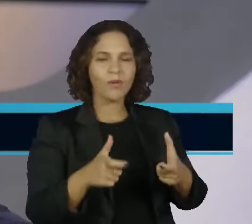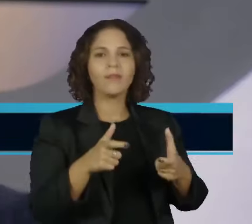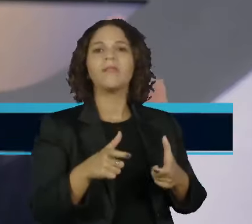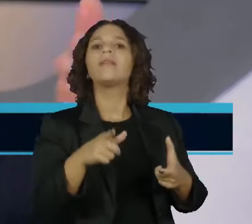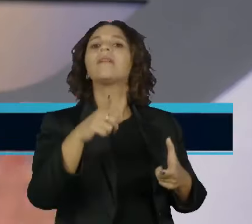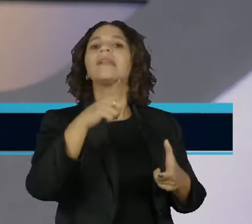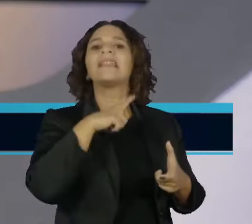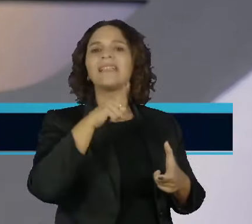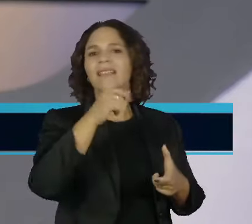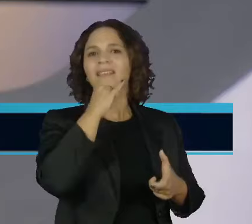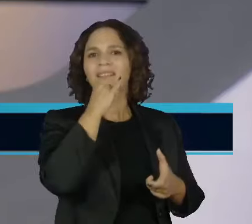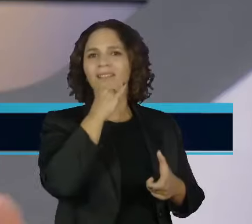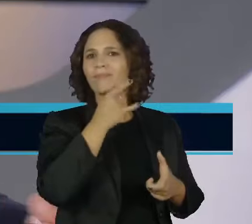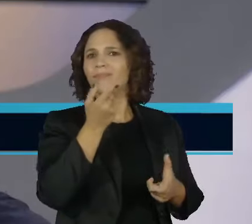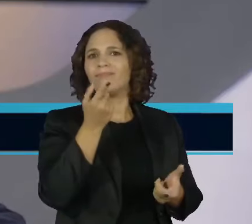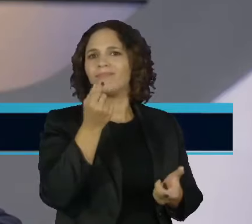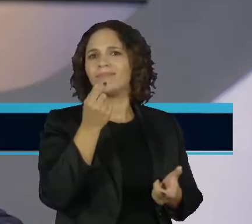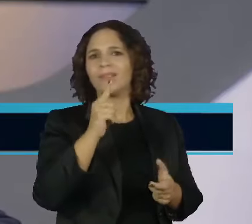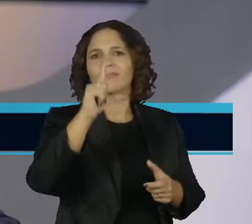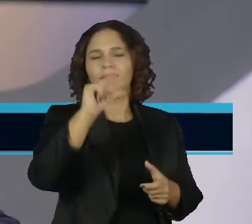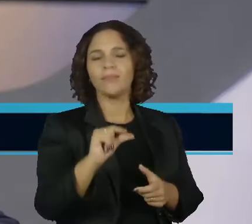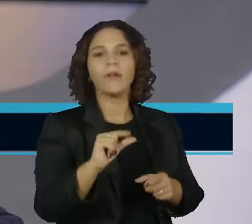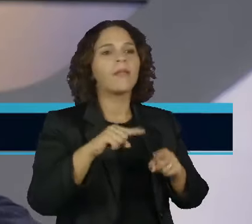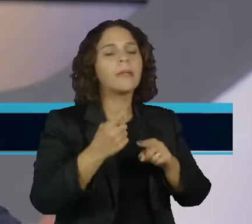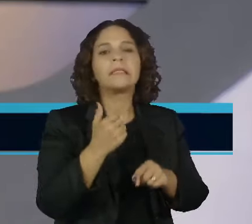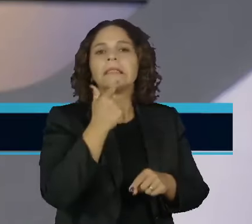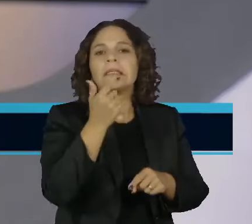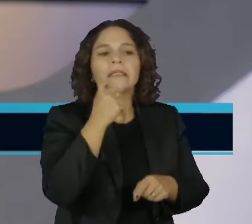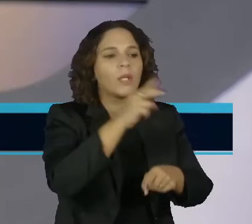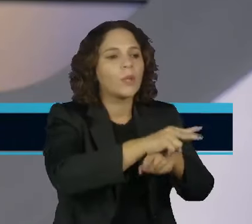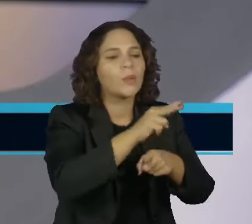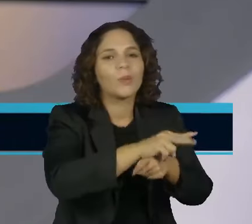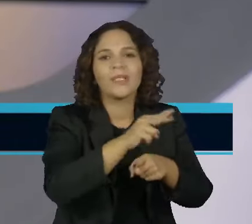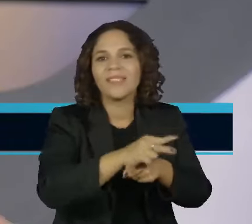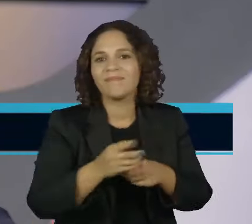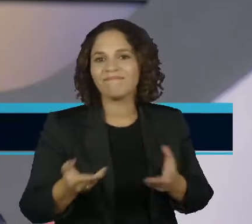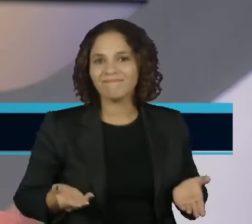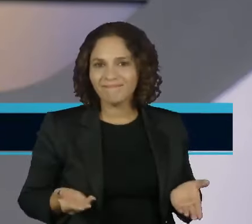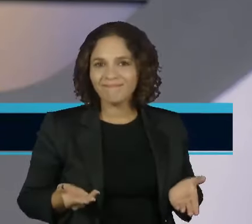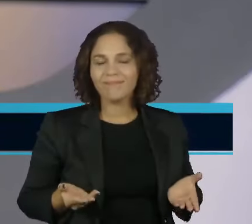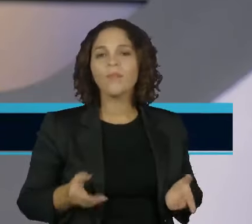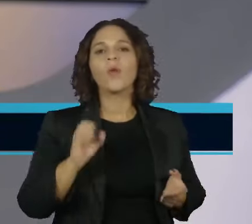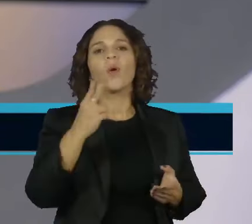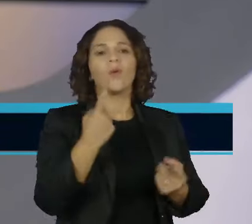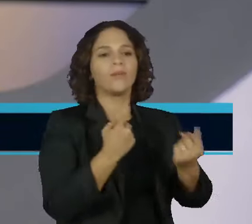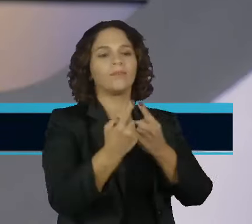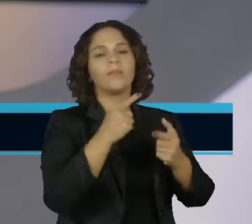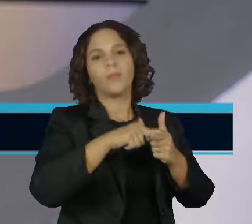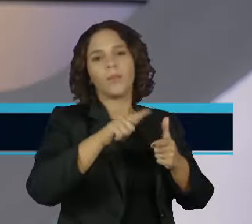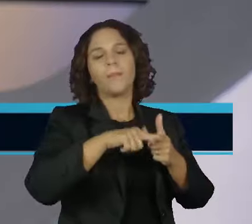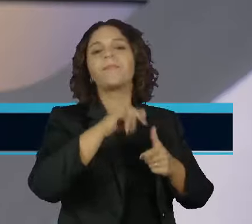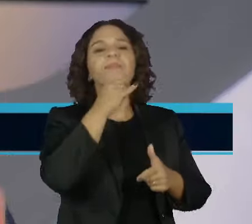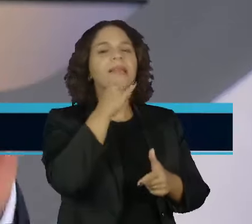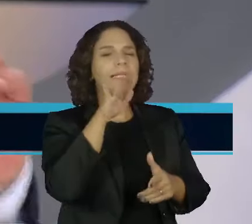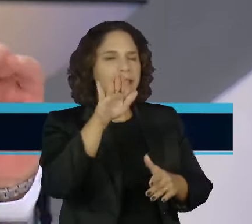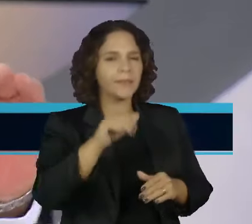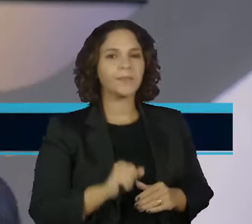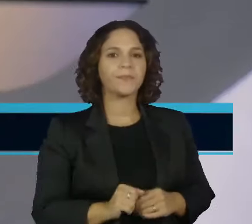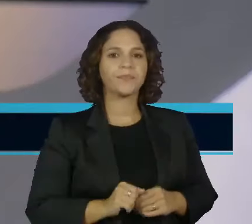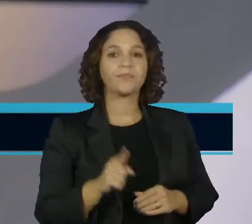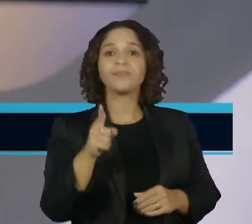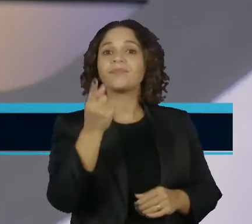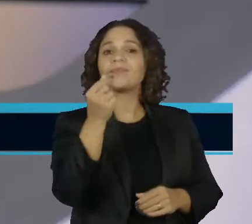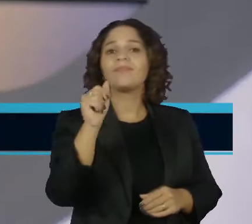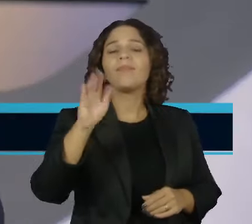tão absurdos de baixo que depois ele não consegue manter. Ou os problemas da estrada é muito ruim. A gente tem que entender, por exemplo, estrada. A coisa mais